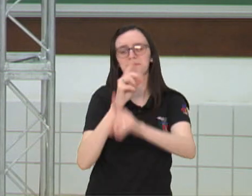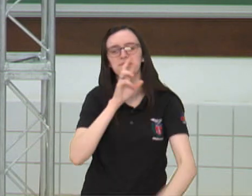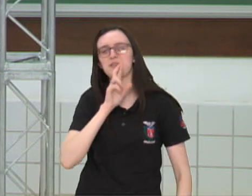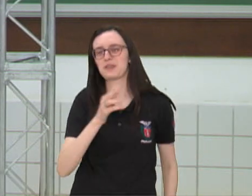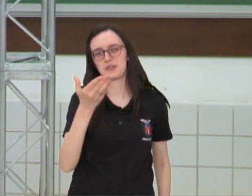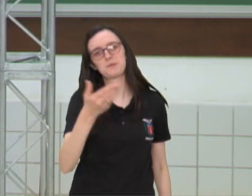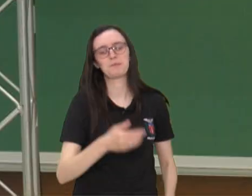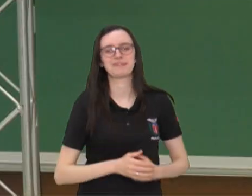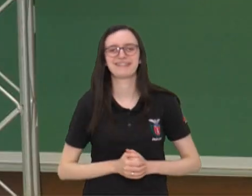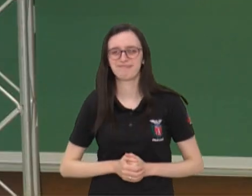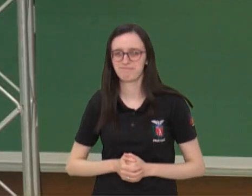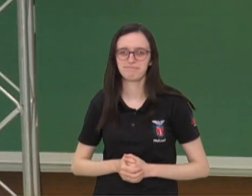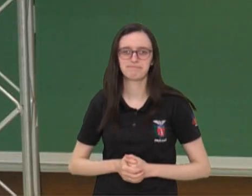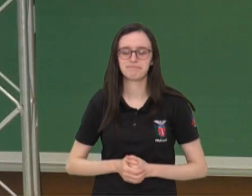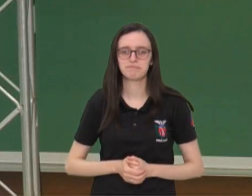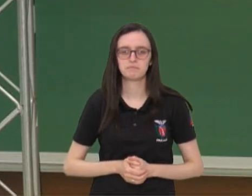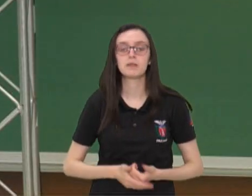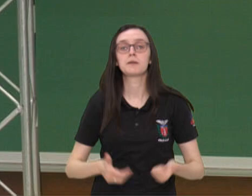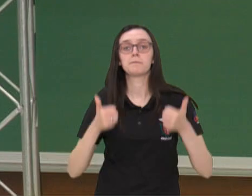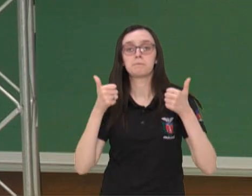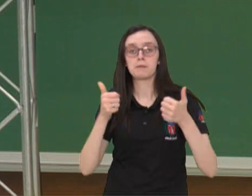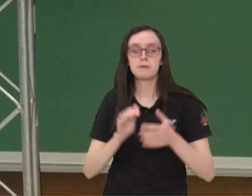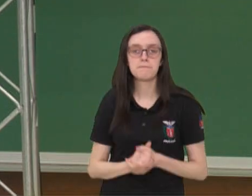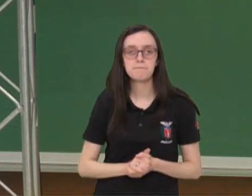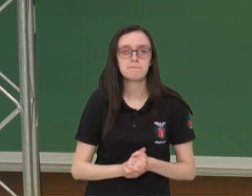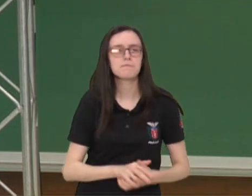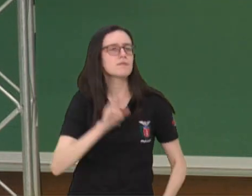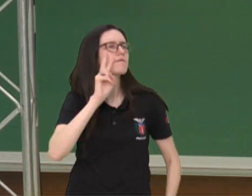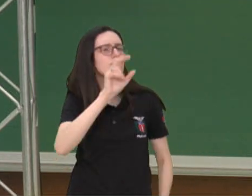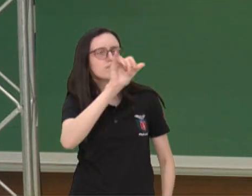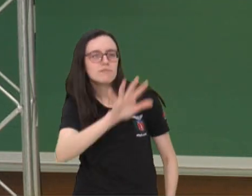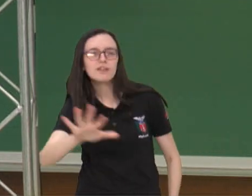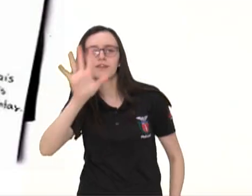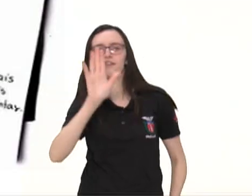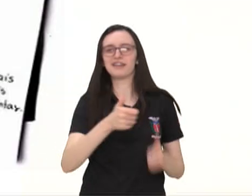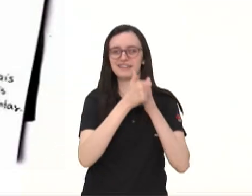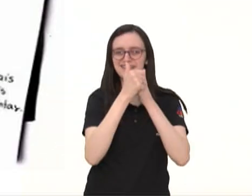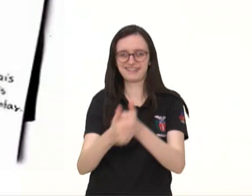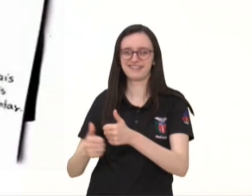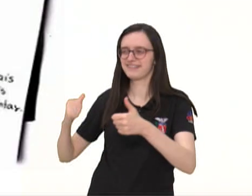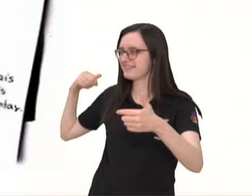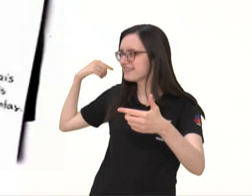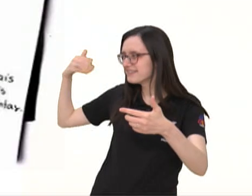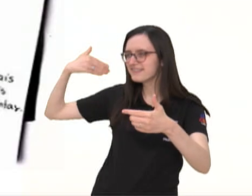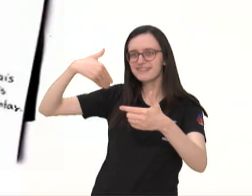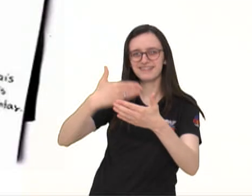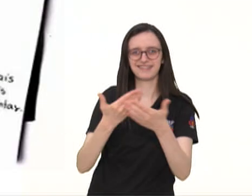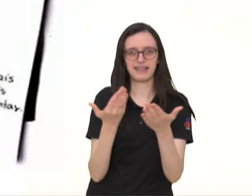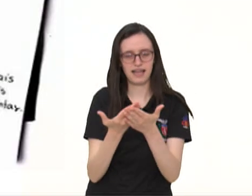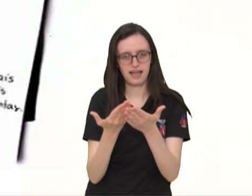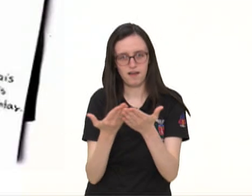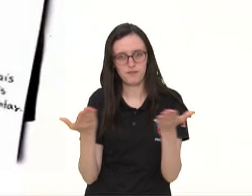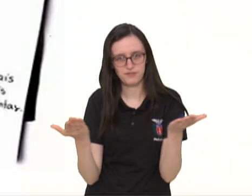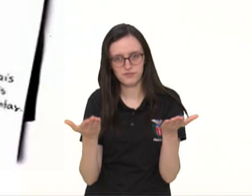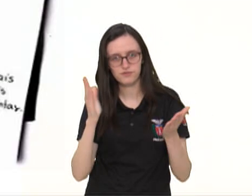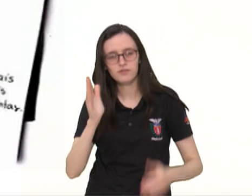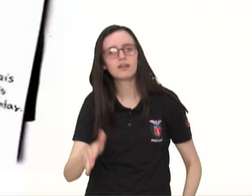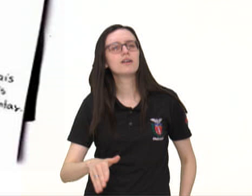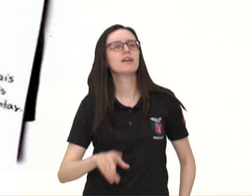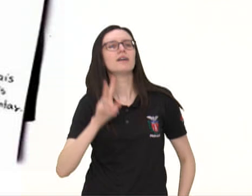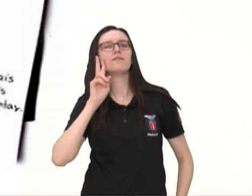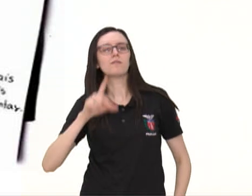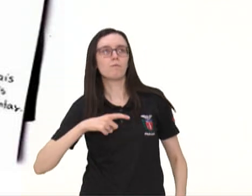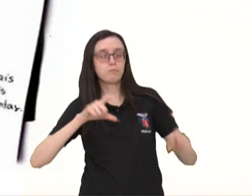solução. Muito bem, essa imagem tem nos acompanhado nas aulas, todos os itens dessa imagem